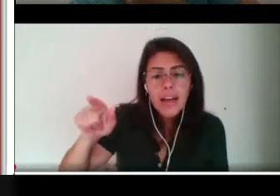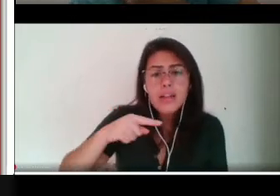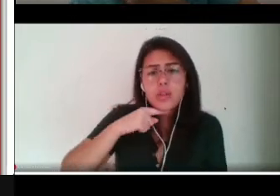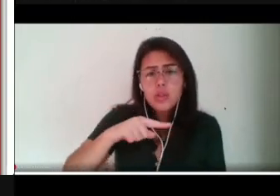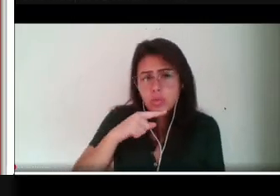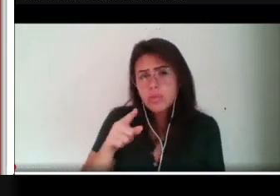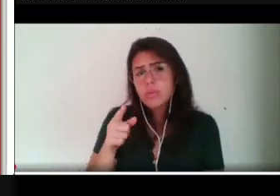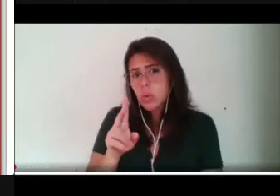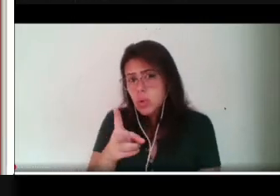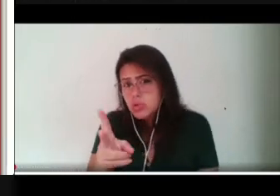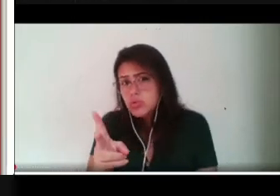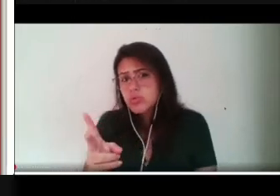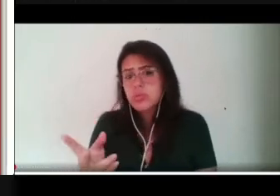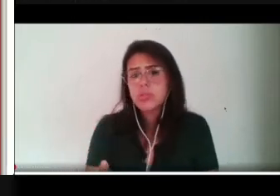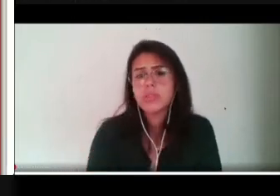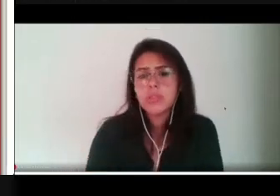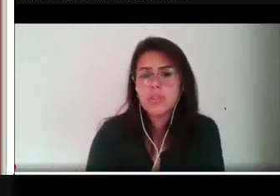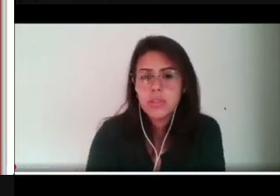Ana Luísa?